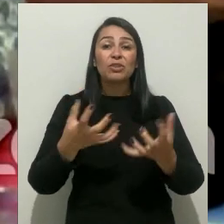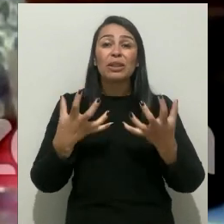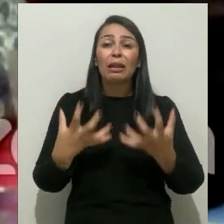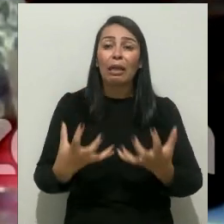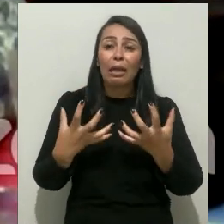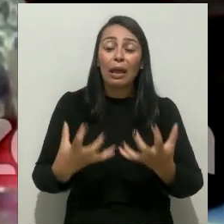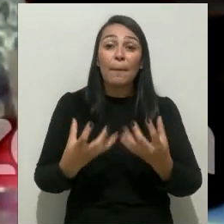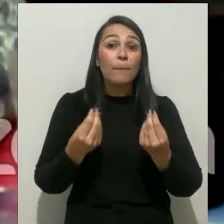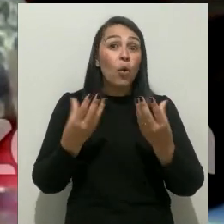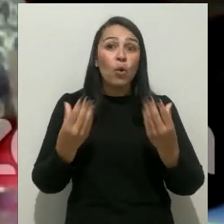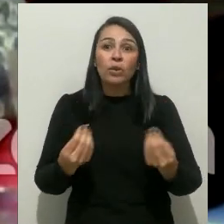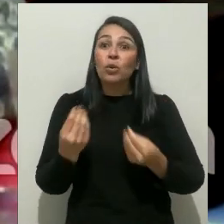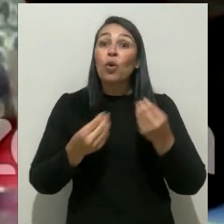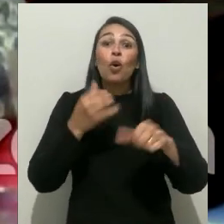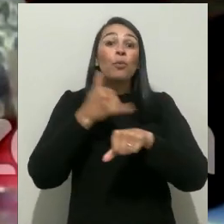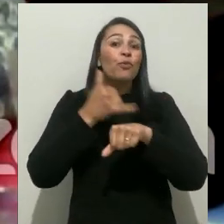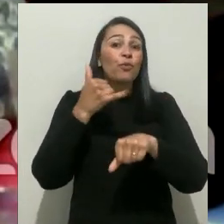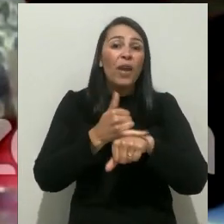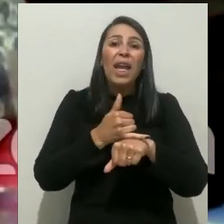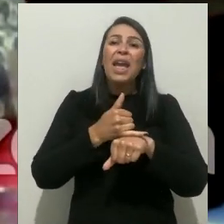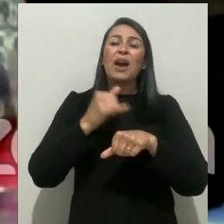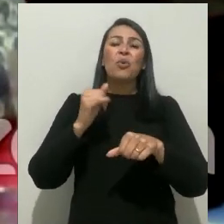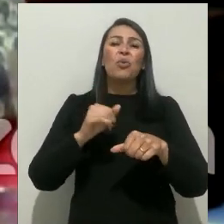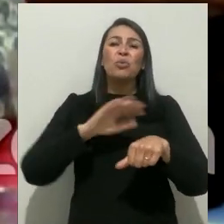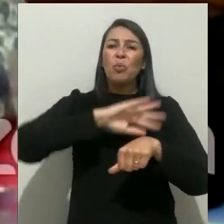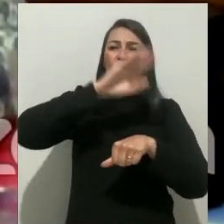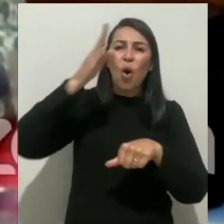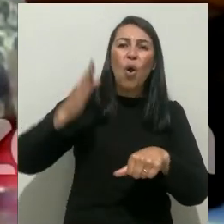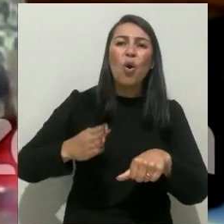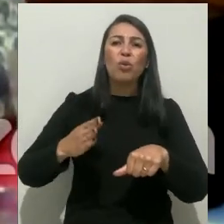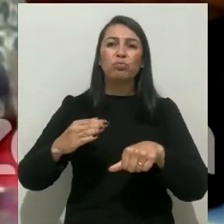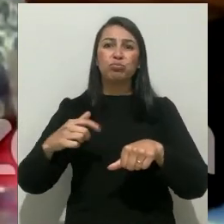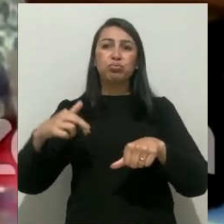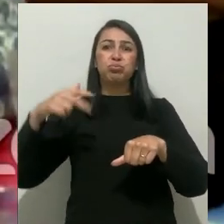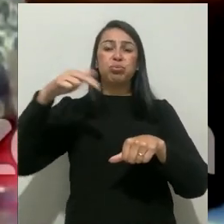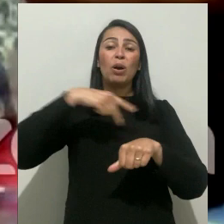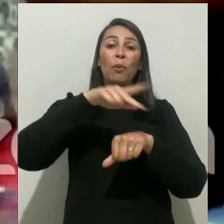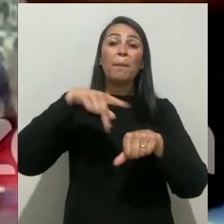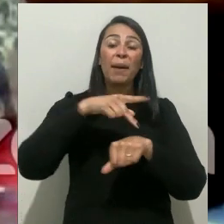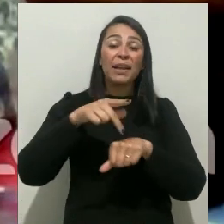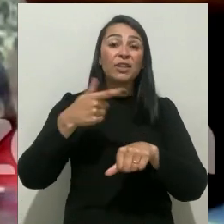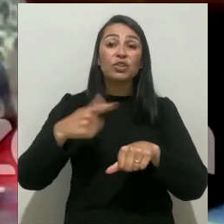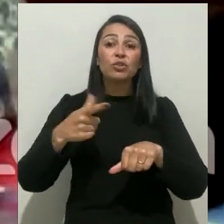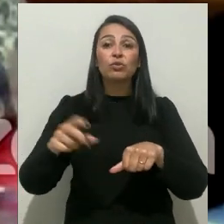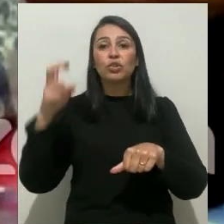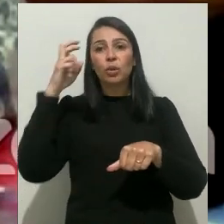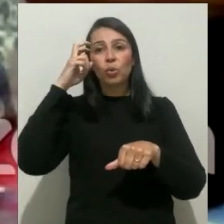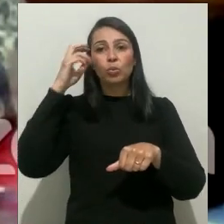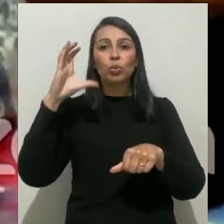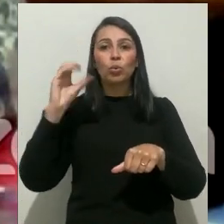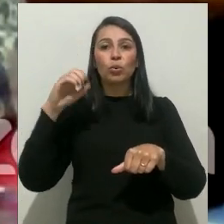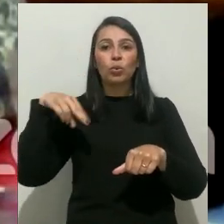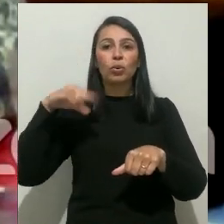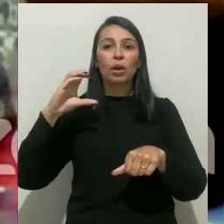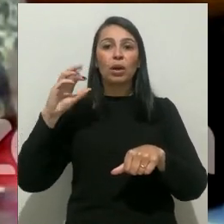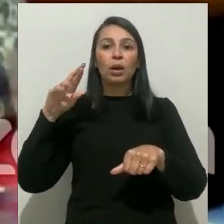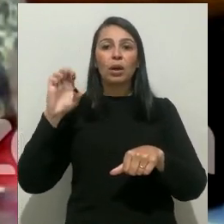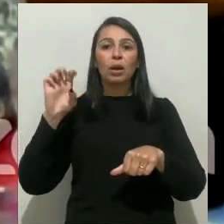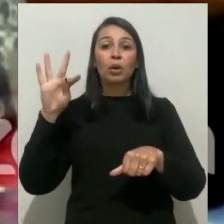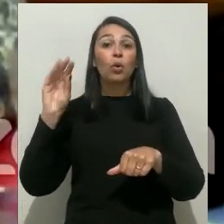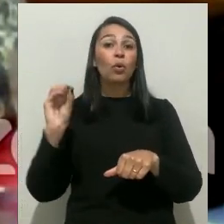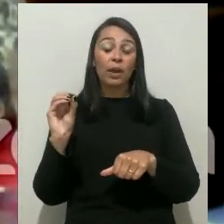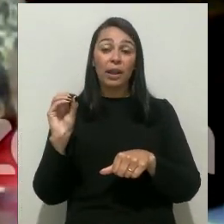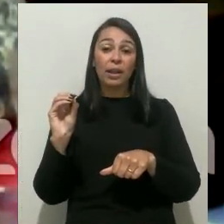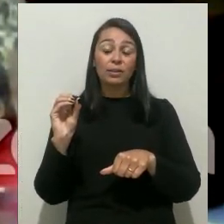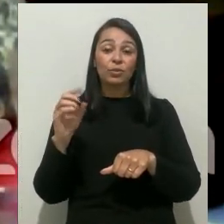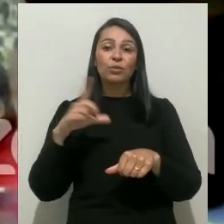cima? Como esse concreto, como é que essa pedra sobe daquele morro num país que não tinha a menor cultura do concreto? Nós tínhamos, no